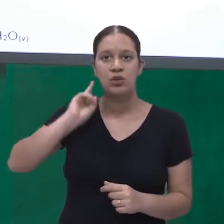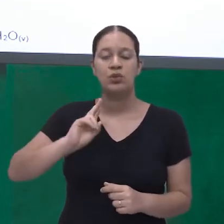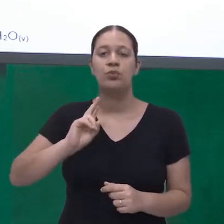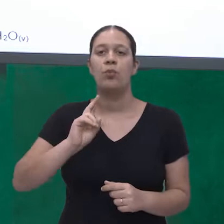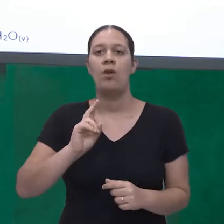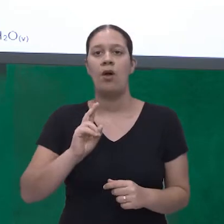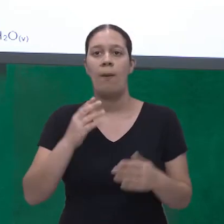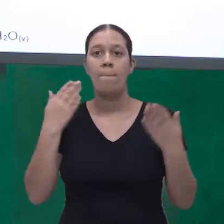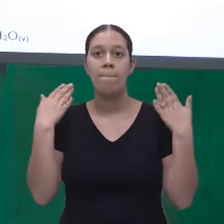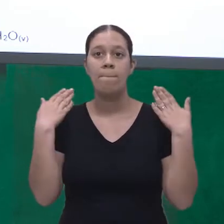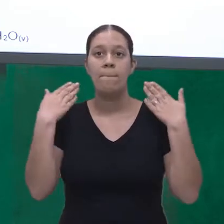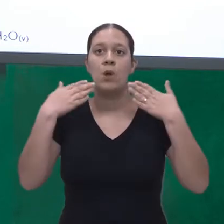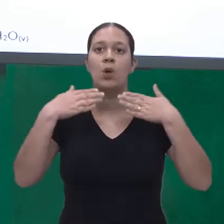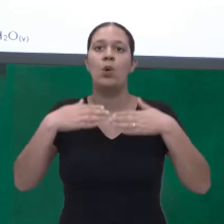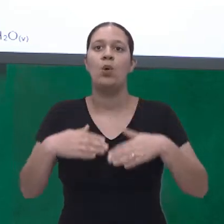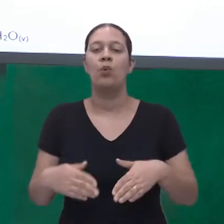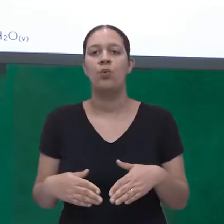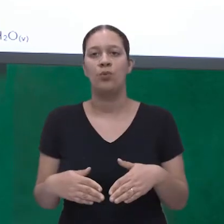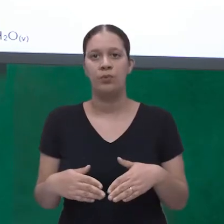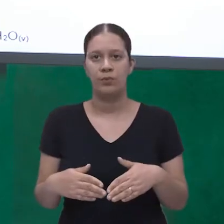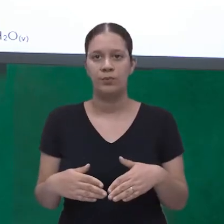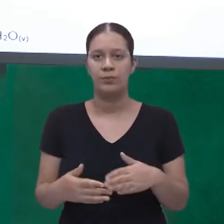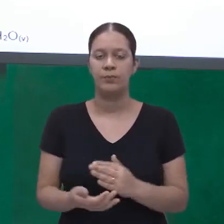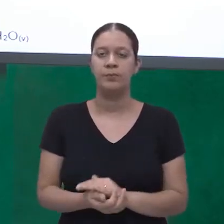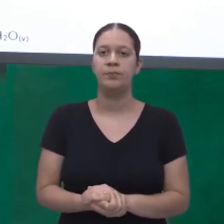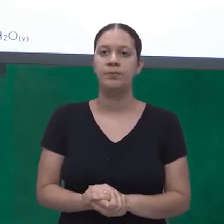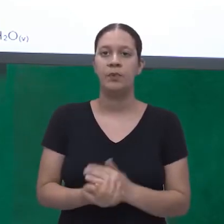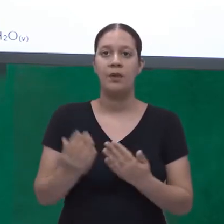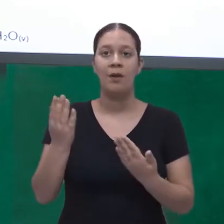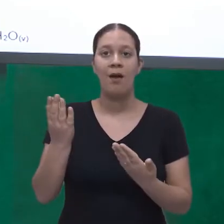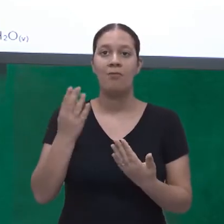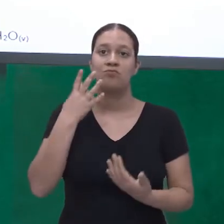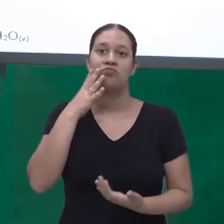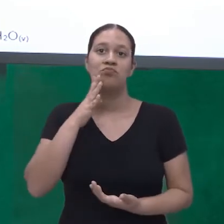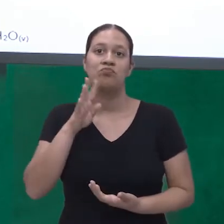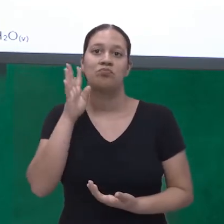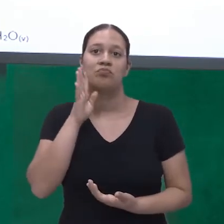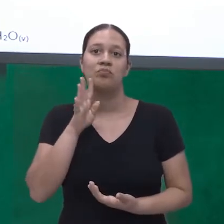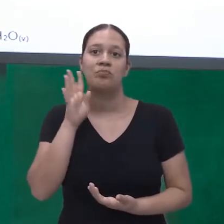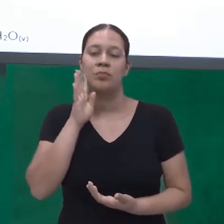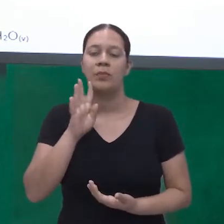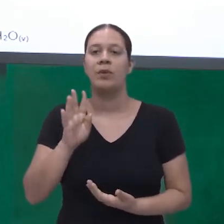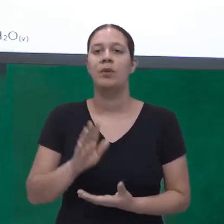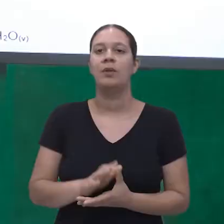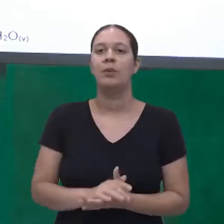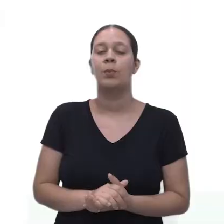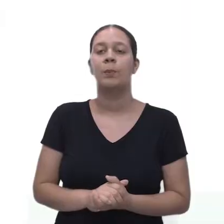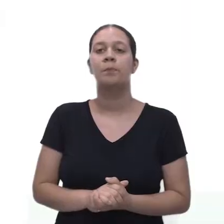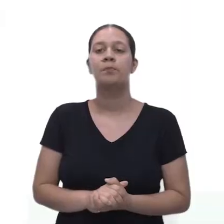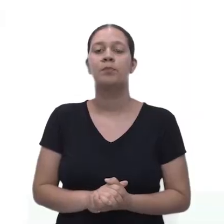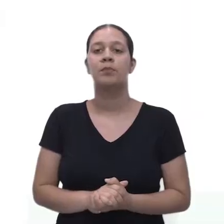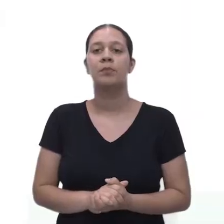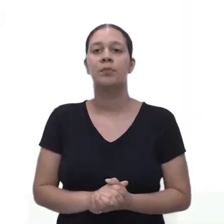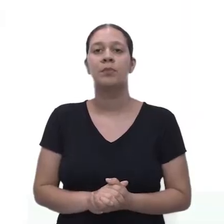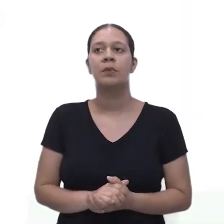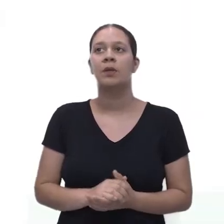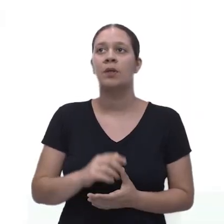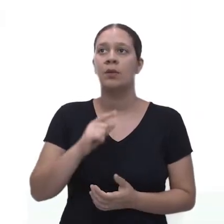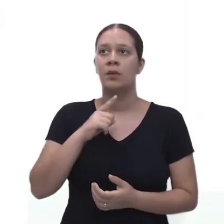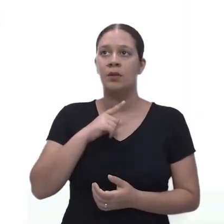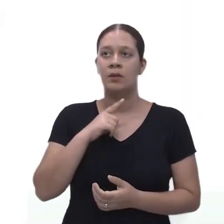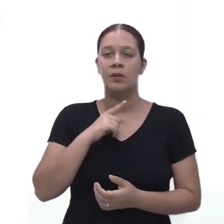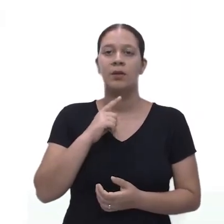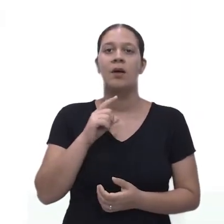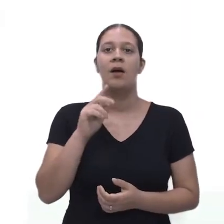entropia. Vê que legal. Vê que legal eu trouxe para vocês aqui, para a gente fixar isso muito bem. No primeiro, a passagem de